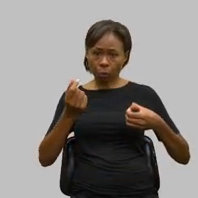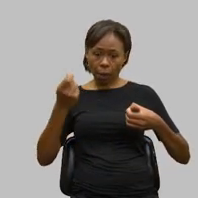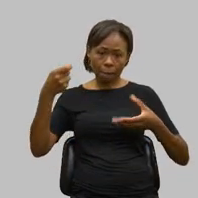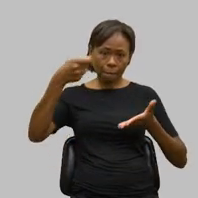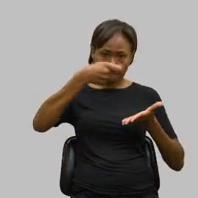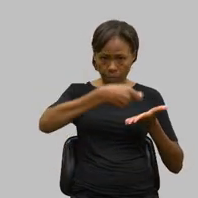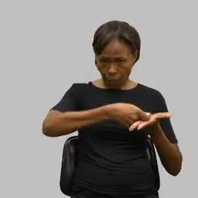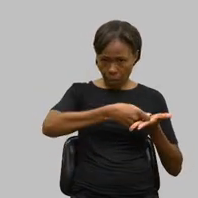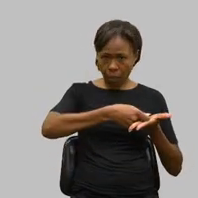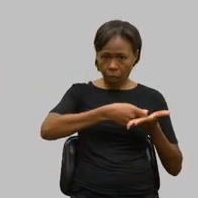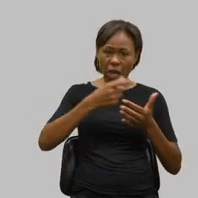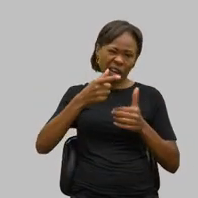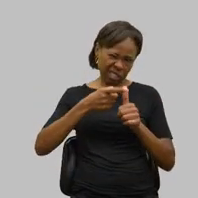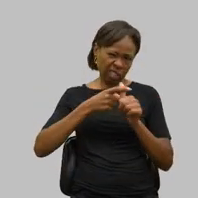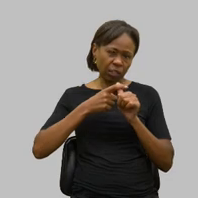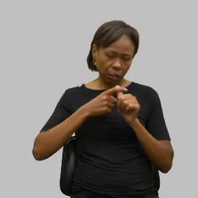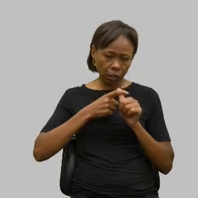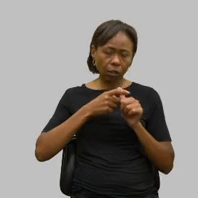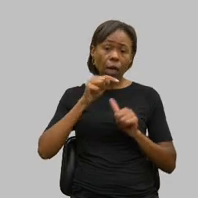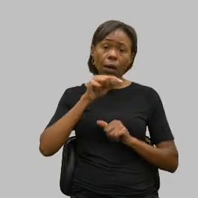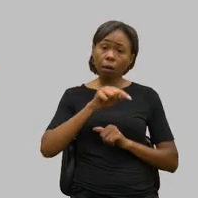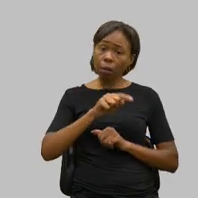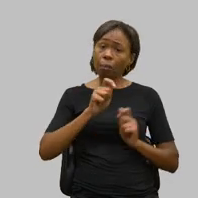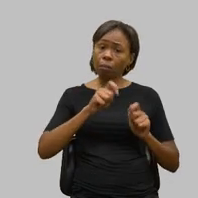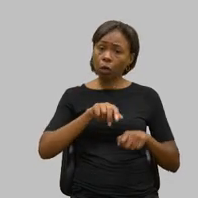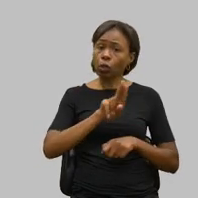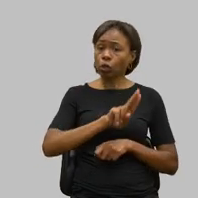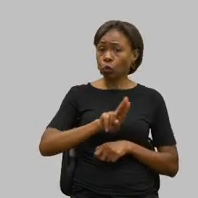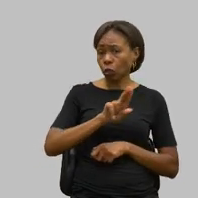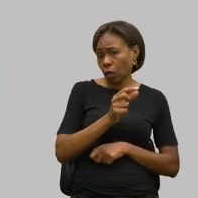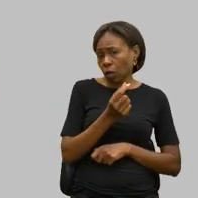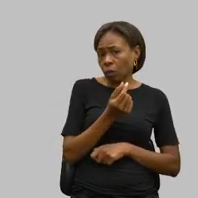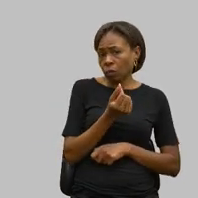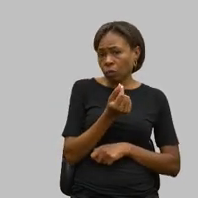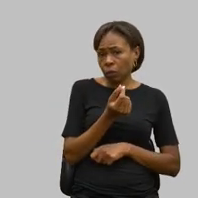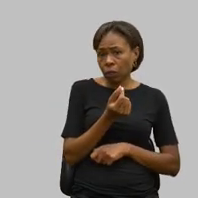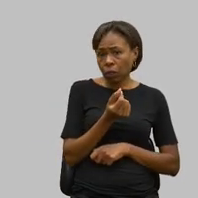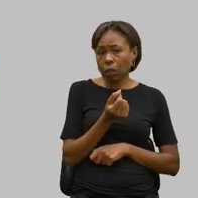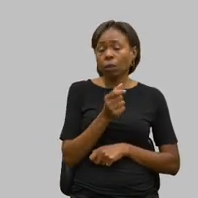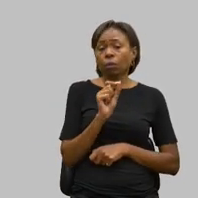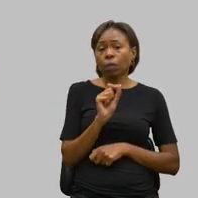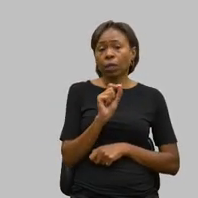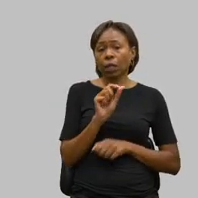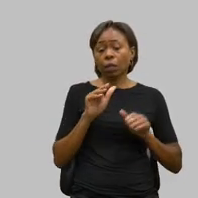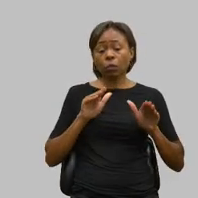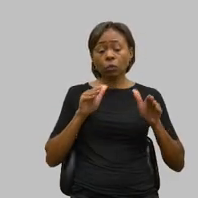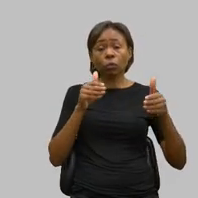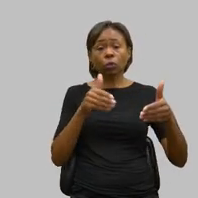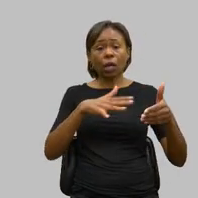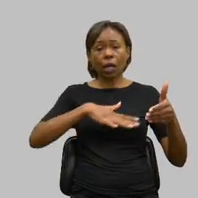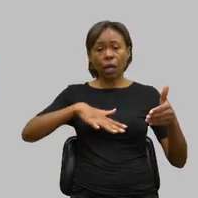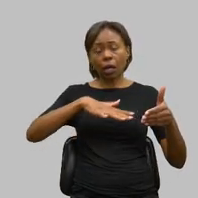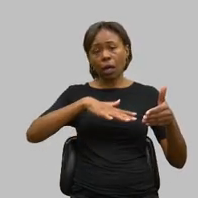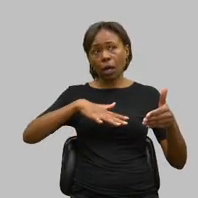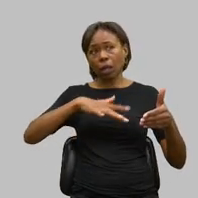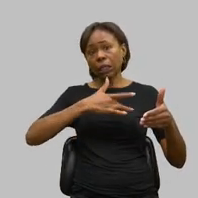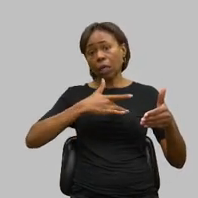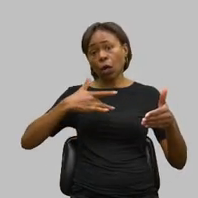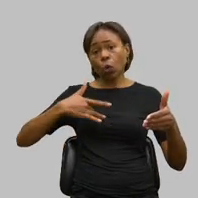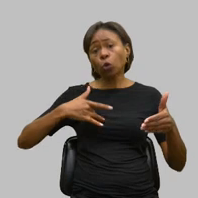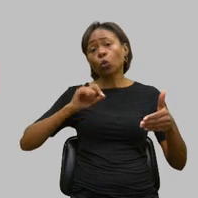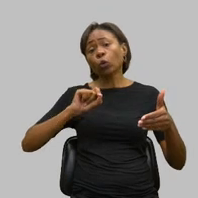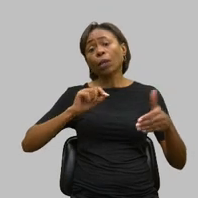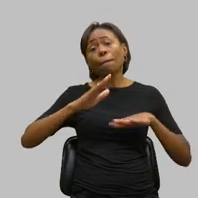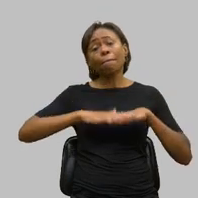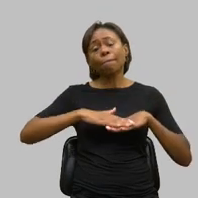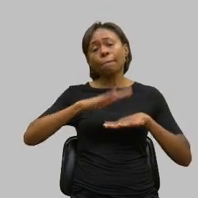eles estão podendo utilizar aquele recurso para o que, de fato, na saúde é mais relevante, obedecendo,